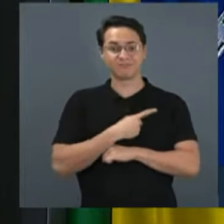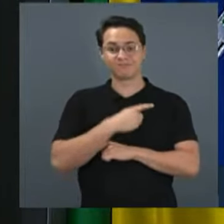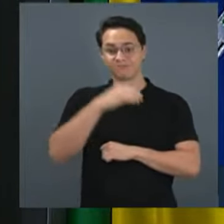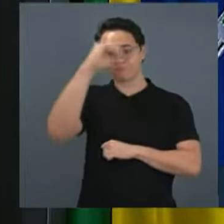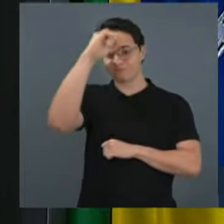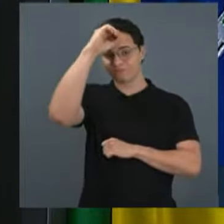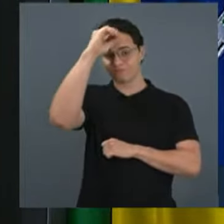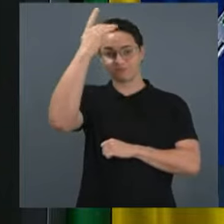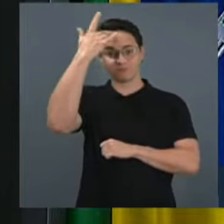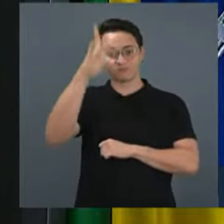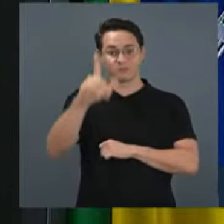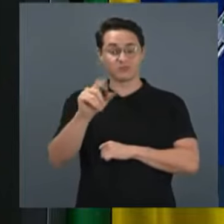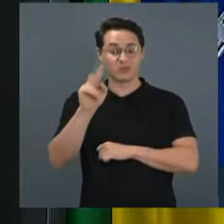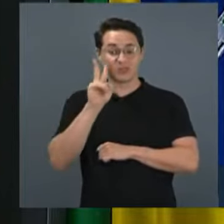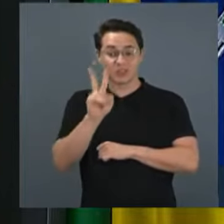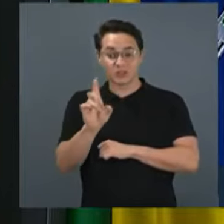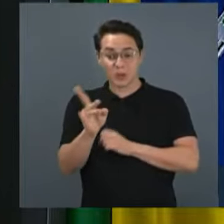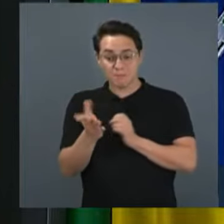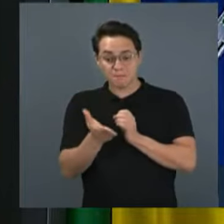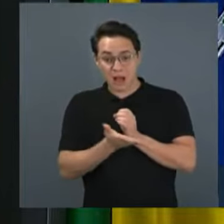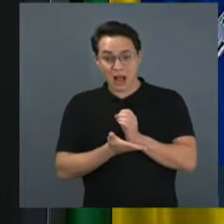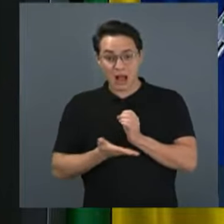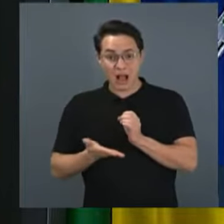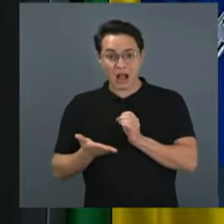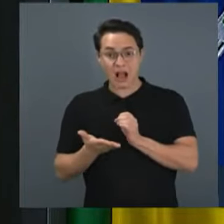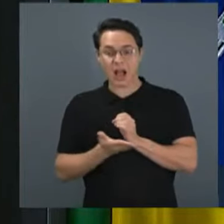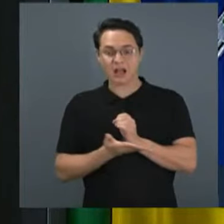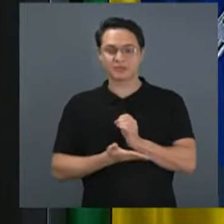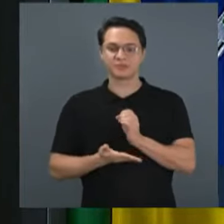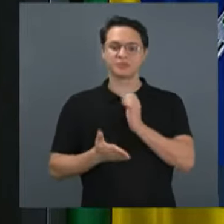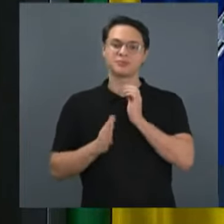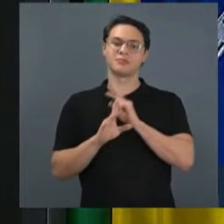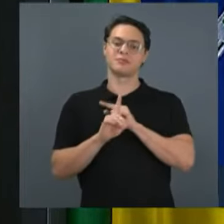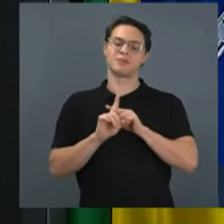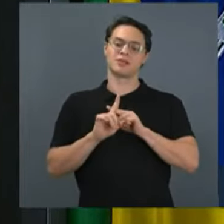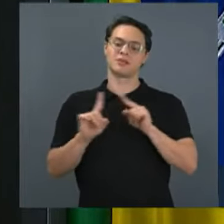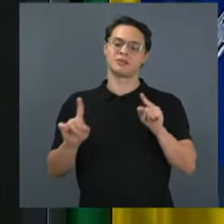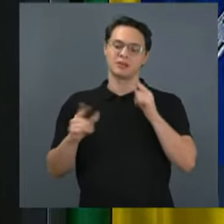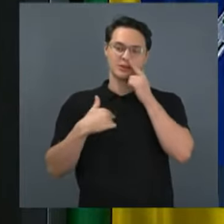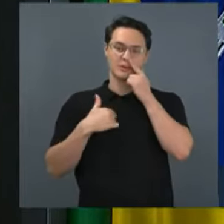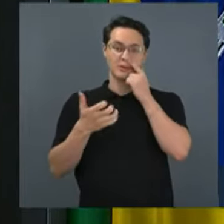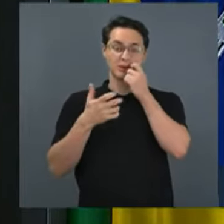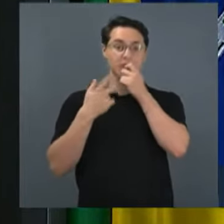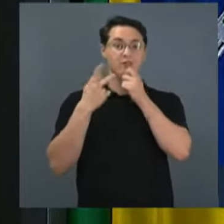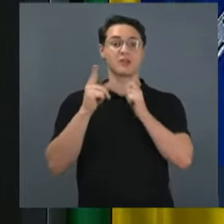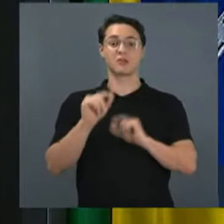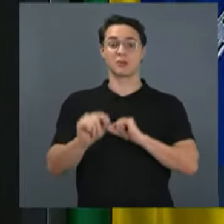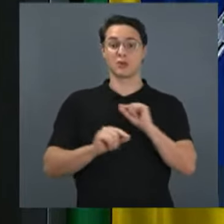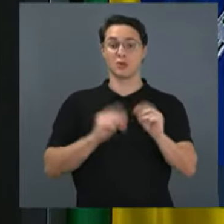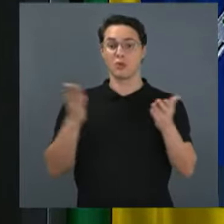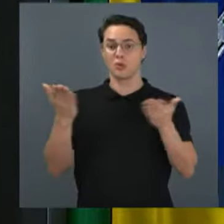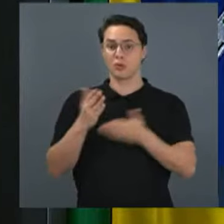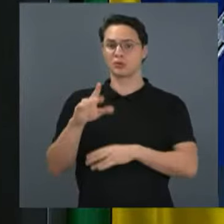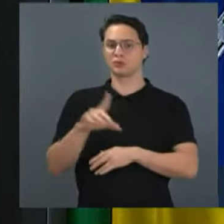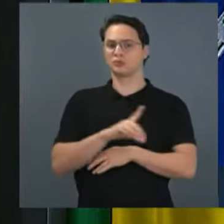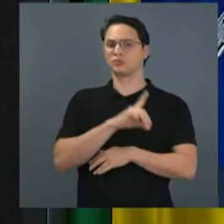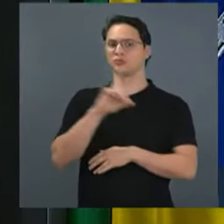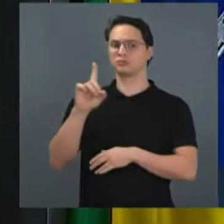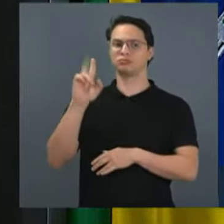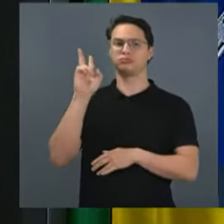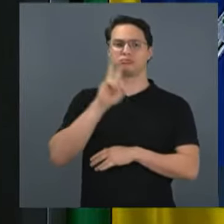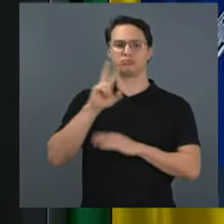ainda, nós estamos vendo a ponta do iceberg. Mas eu quero dizer que hoje é um dia